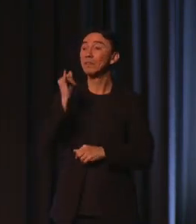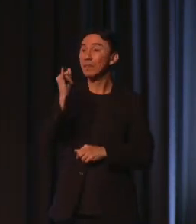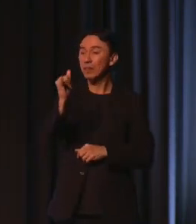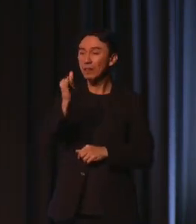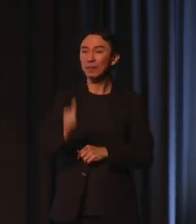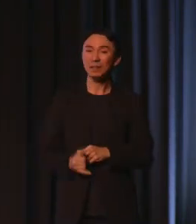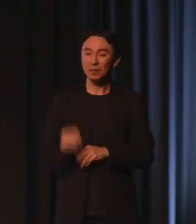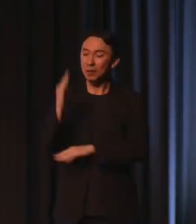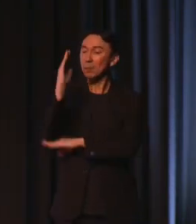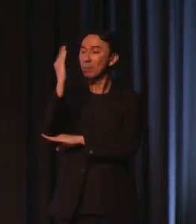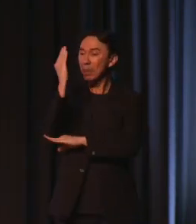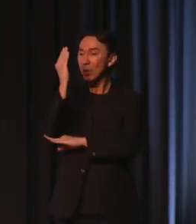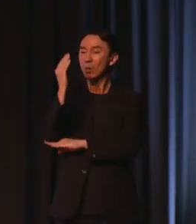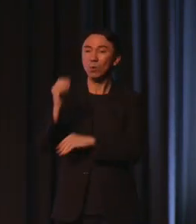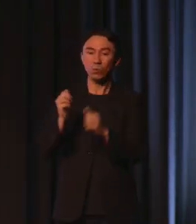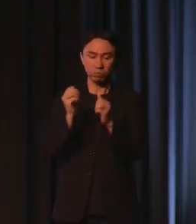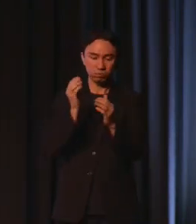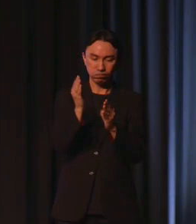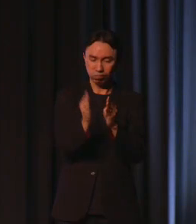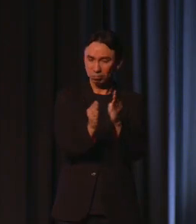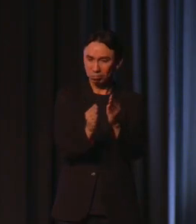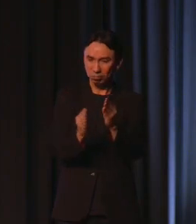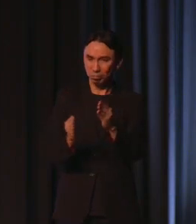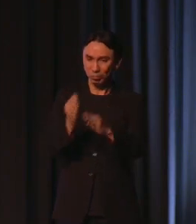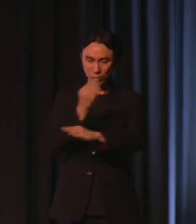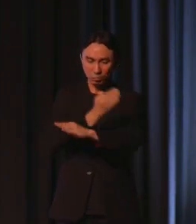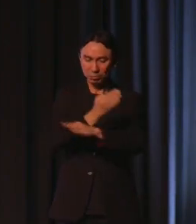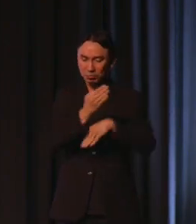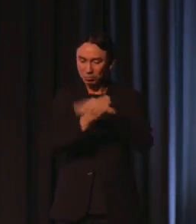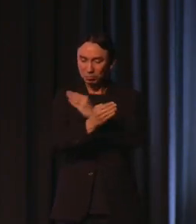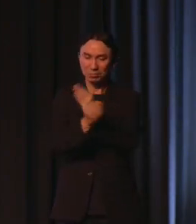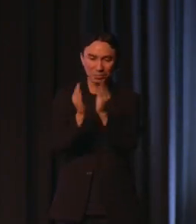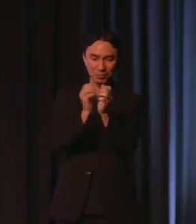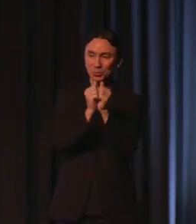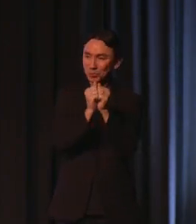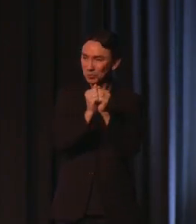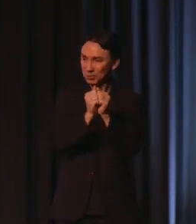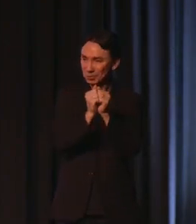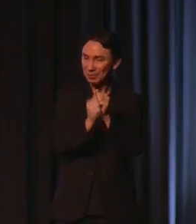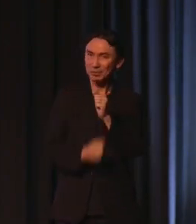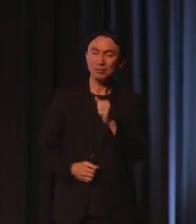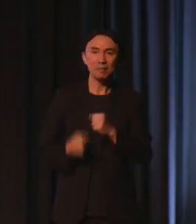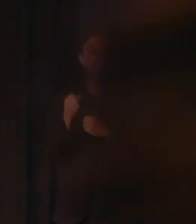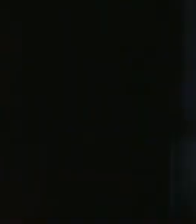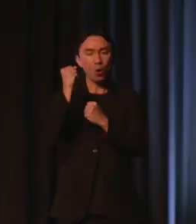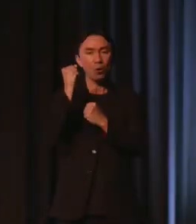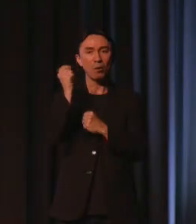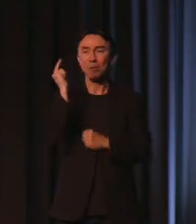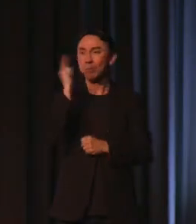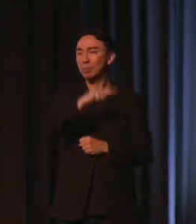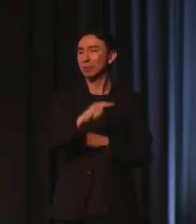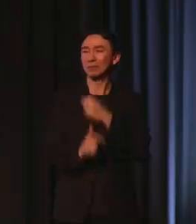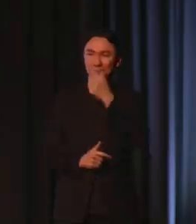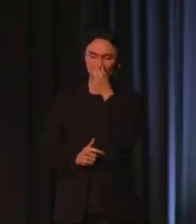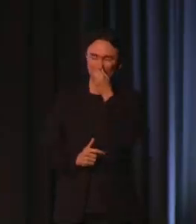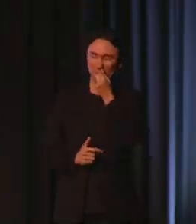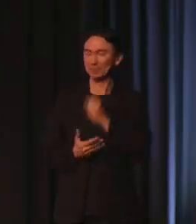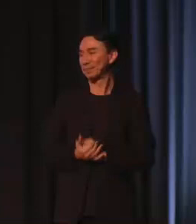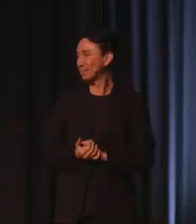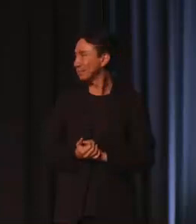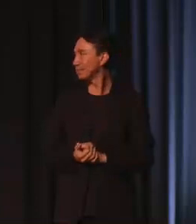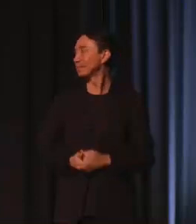são mais fortes para se atingir o objetivo. Não se dividam nunca mais. Bom, eu gostaria